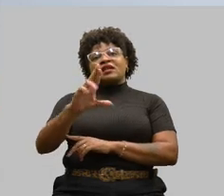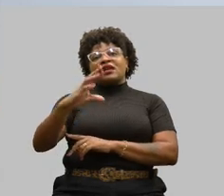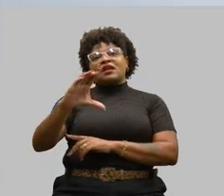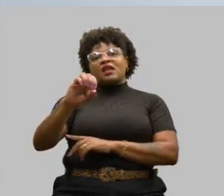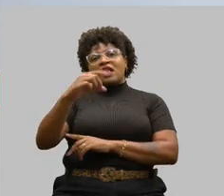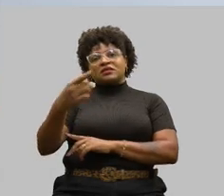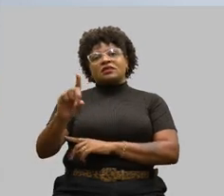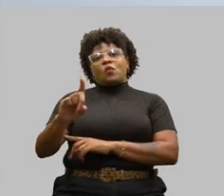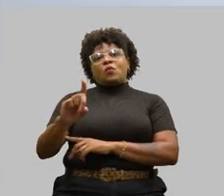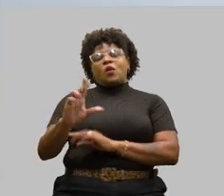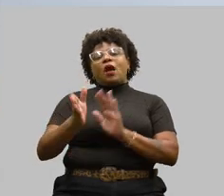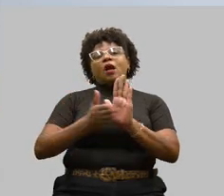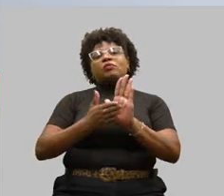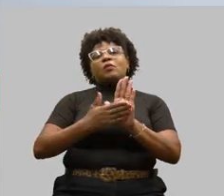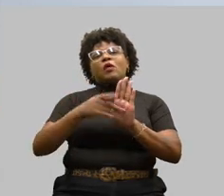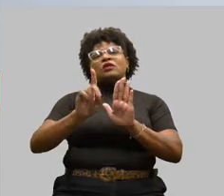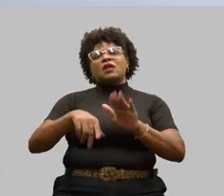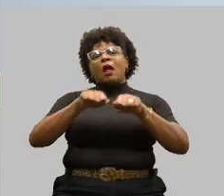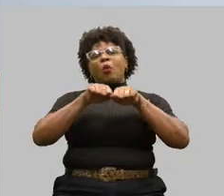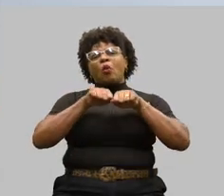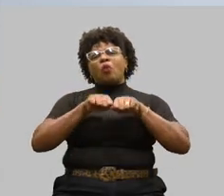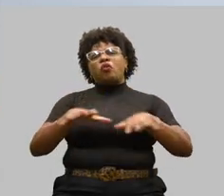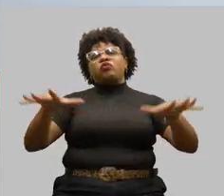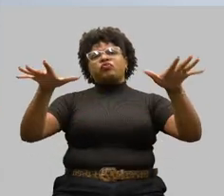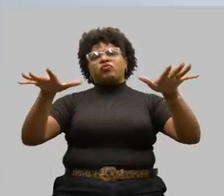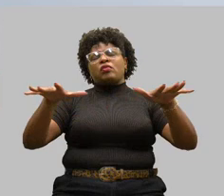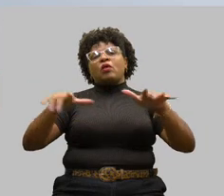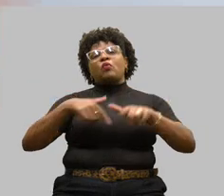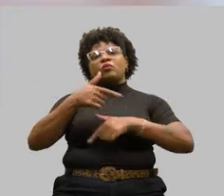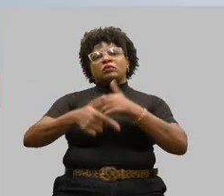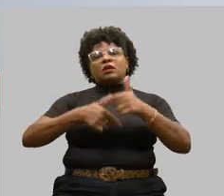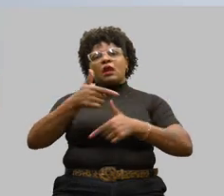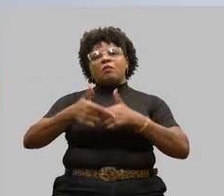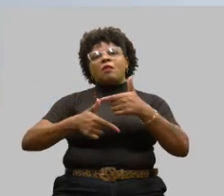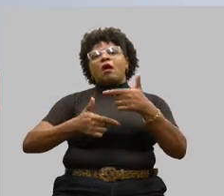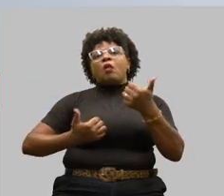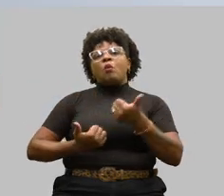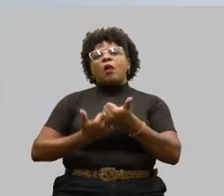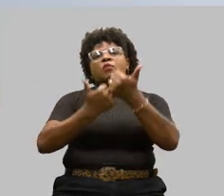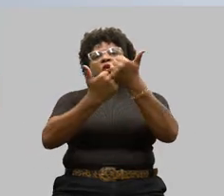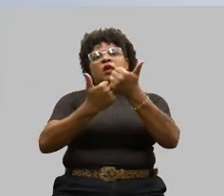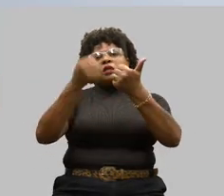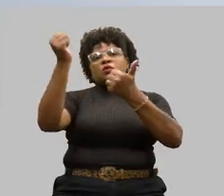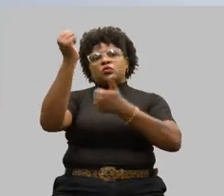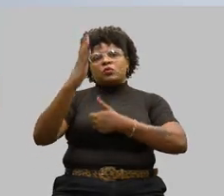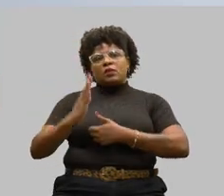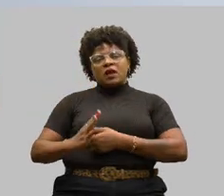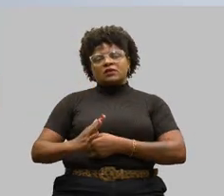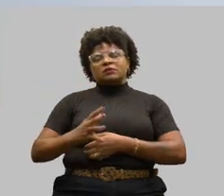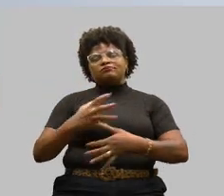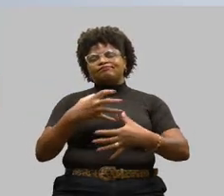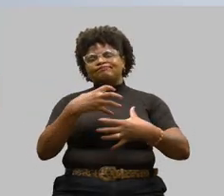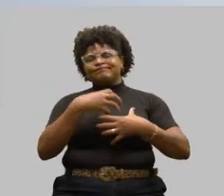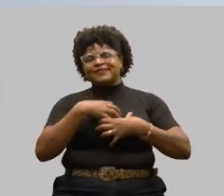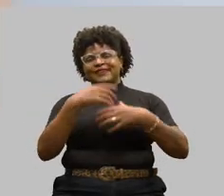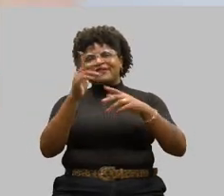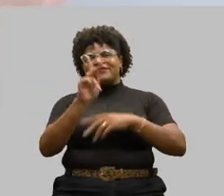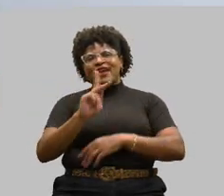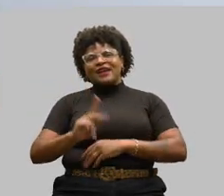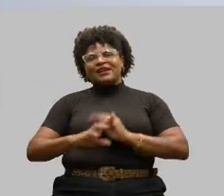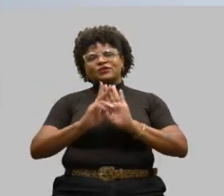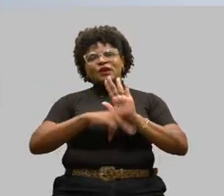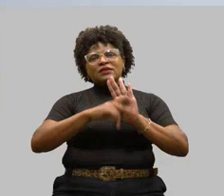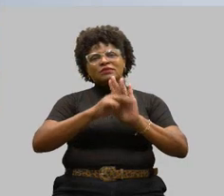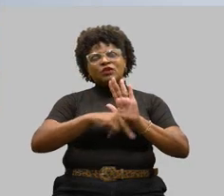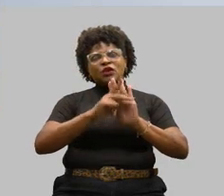apoiado de forma nacional e eu fiquei muito feliz que Leonardo trouxe aí o projeto do Mano Down que é um